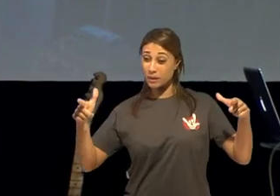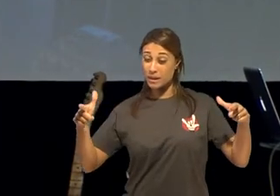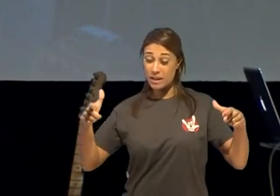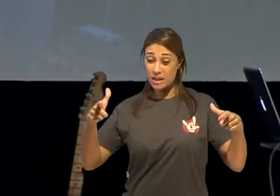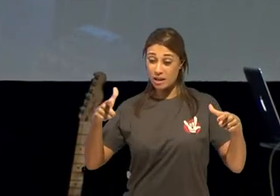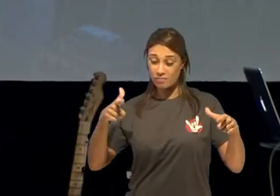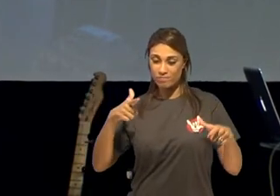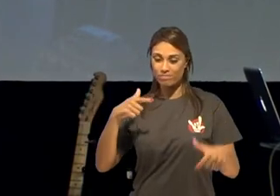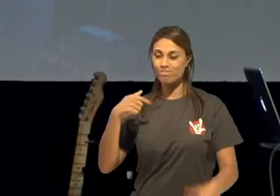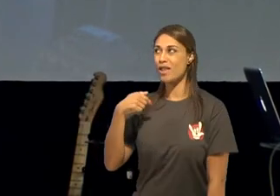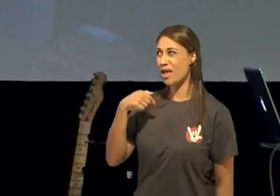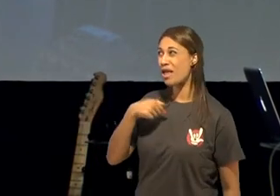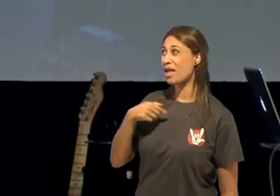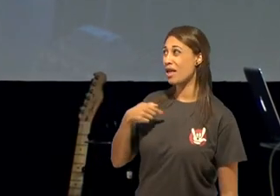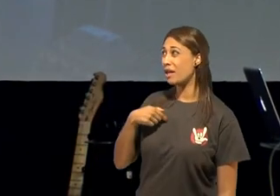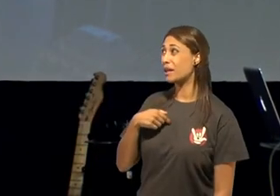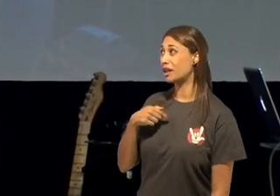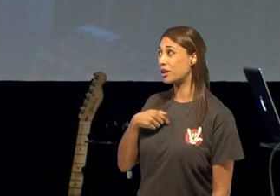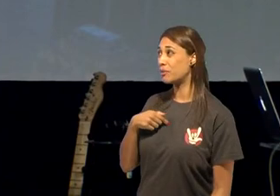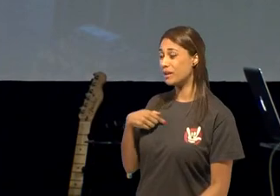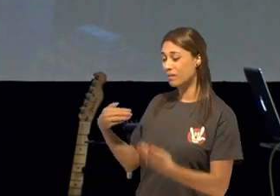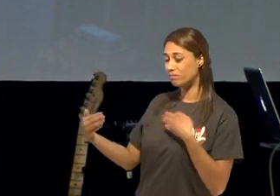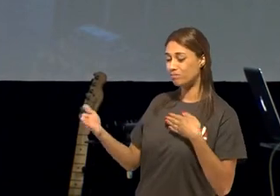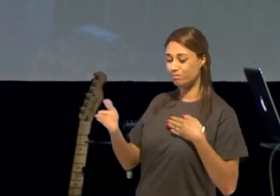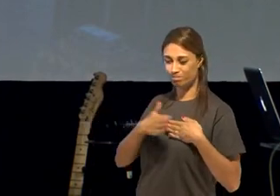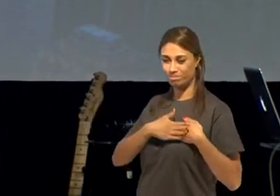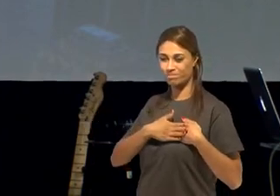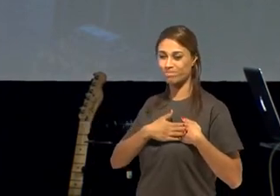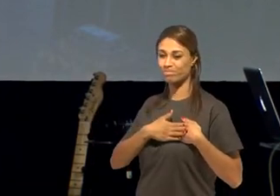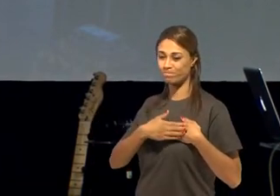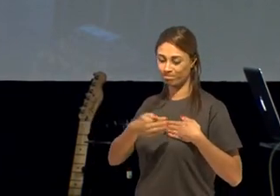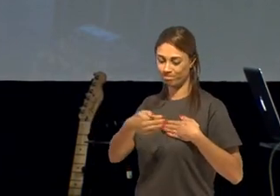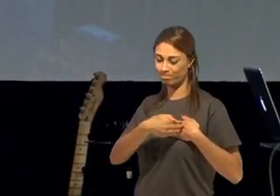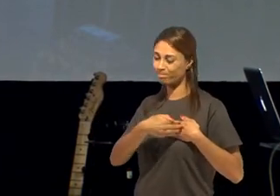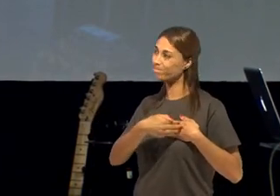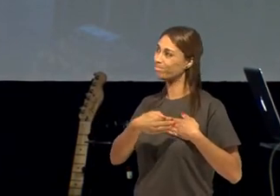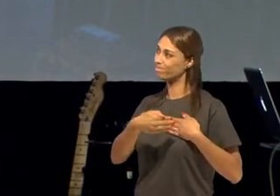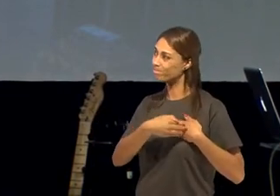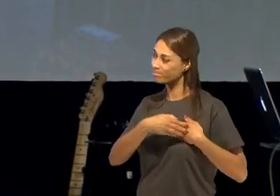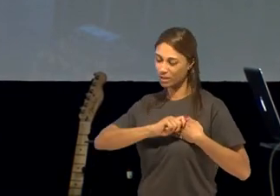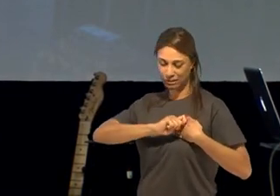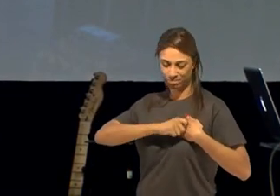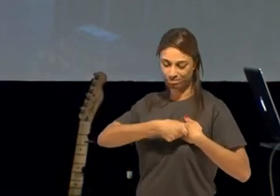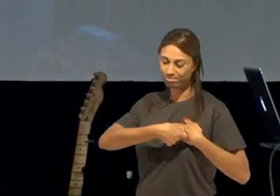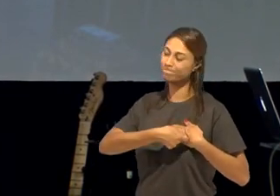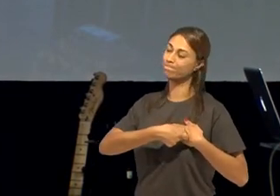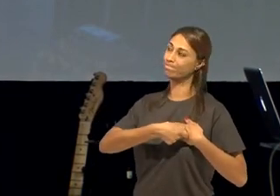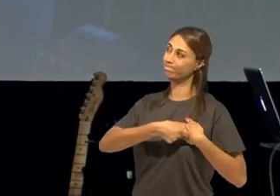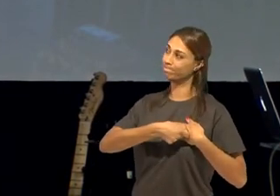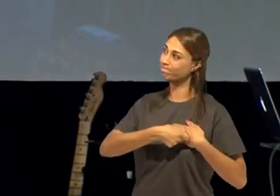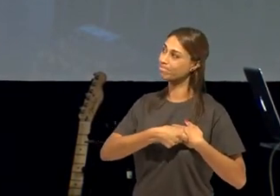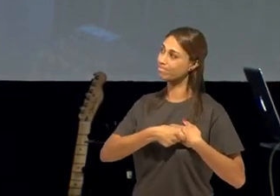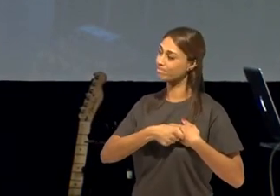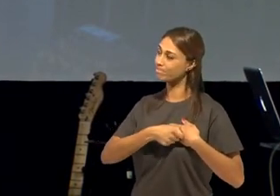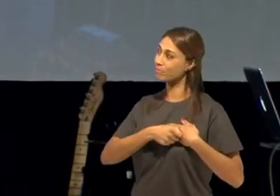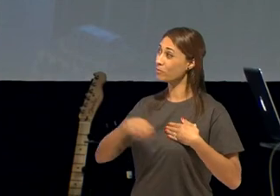coração. É o nosso coração que não está bom. Por isso, cura o nosso coração,